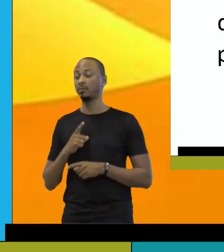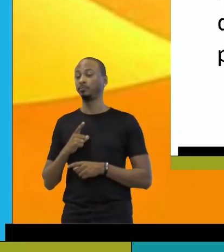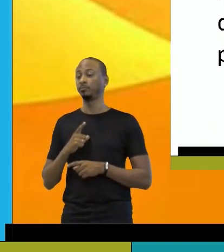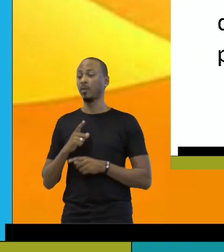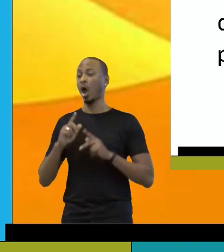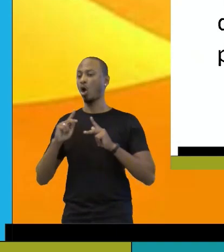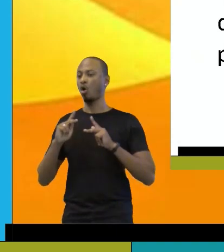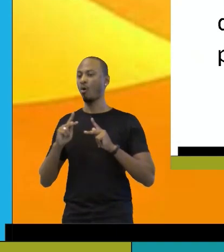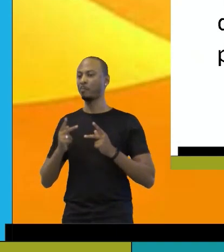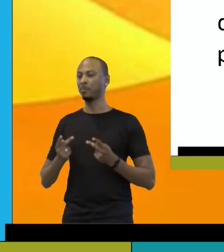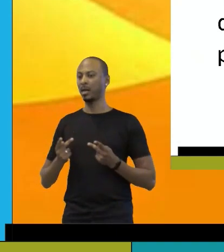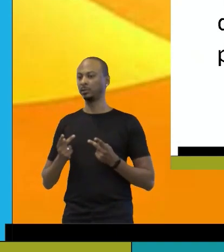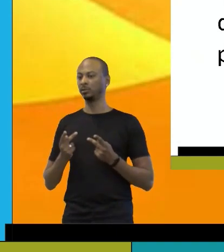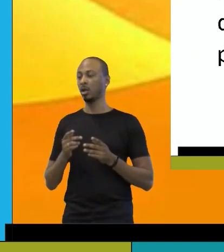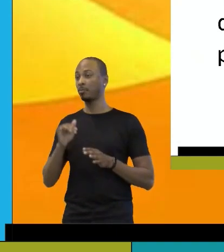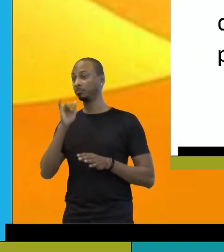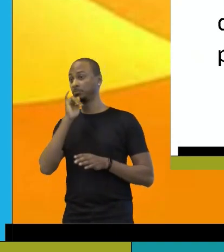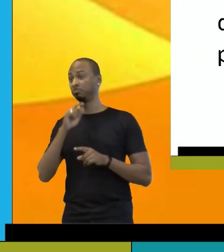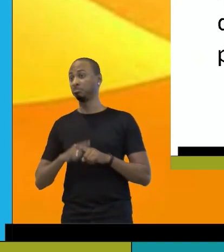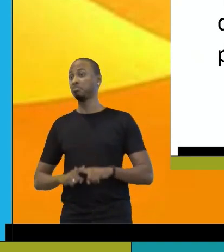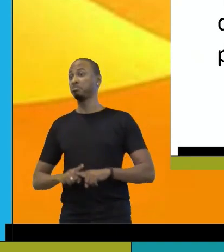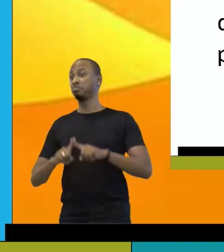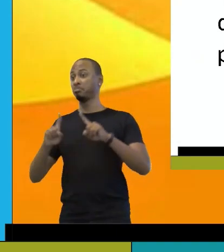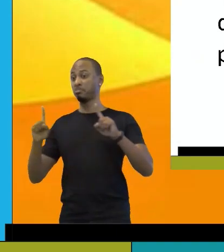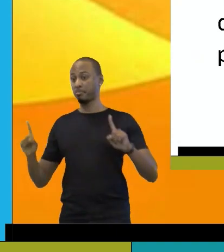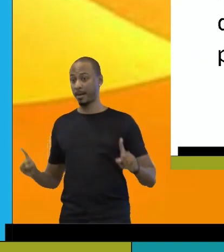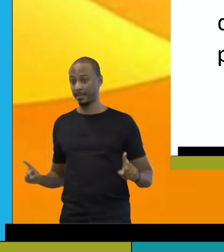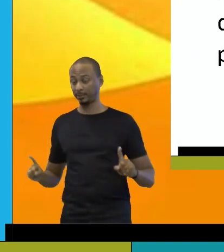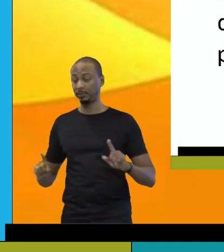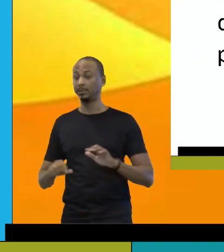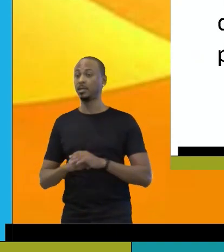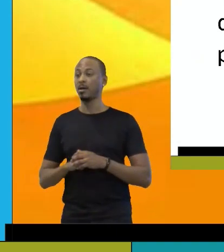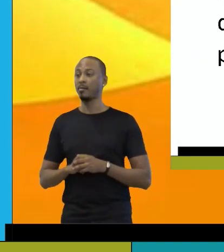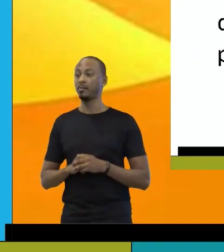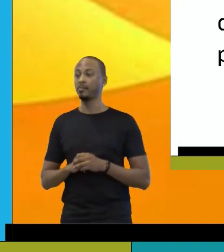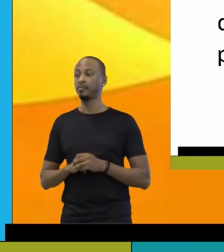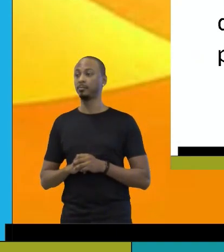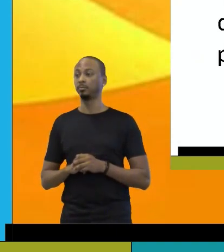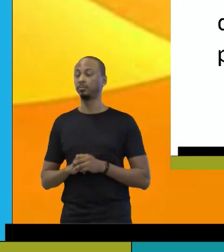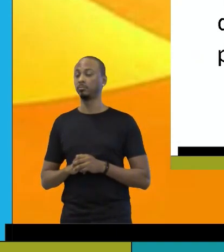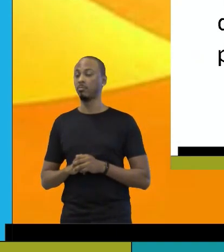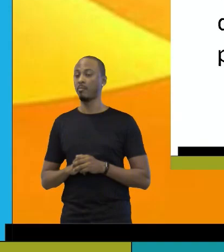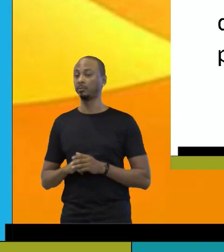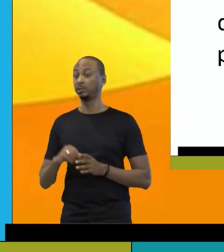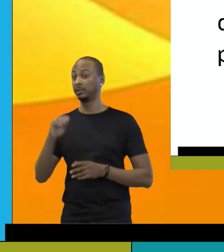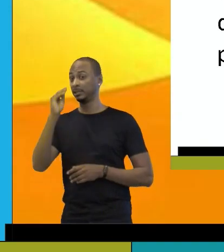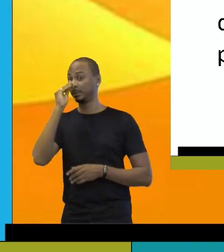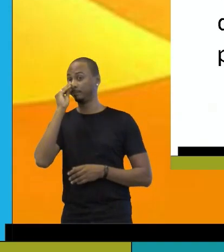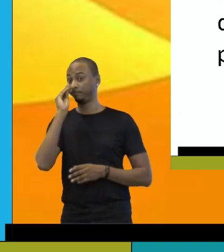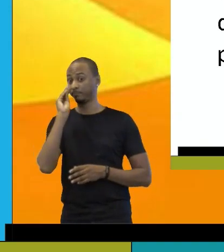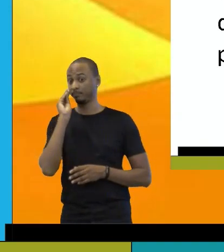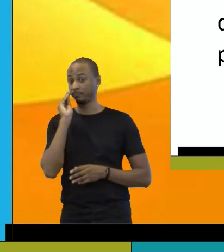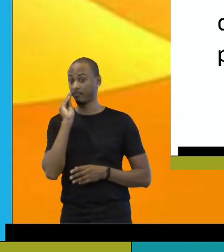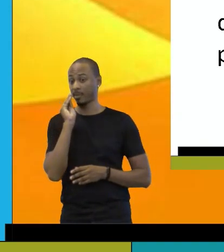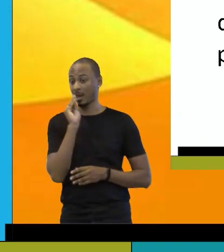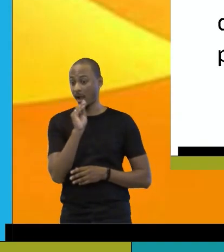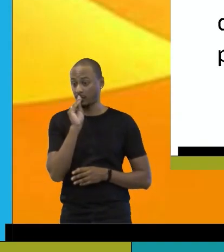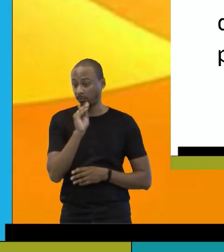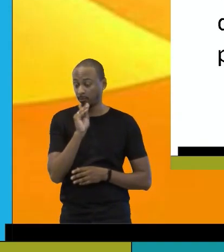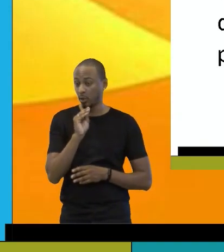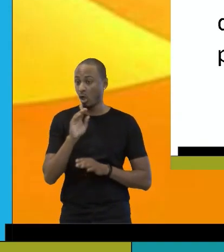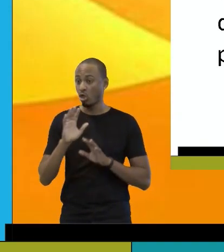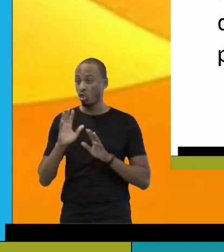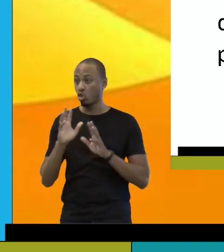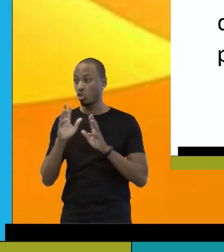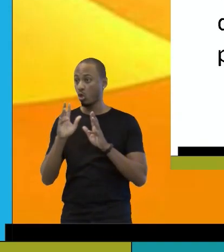humana. Não obstante, ou seja, apesar disso, para não ignorar inteiramente o nosso